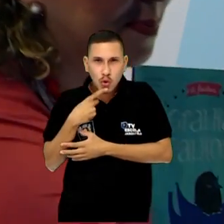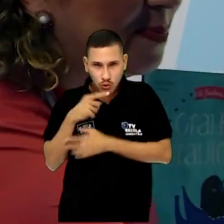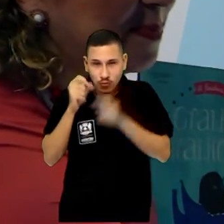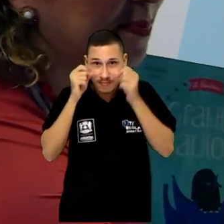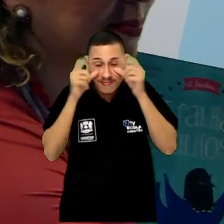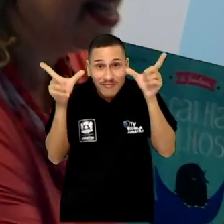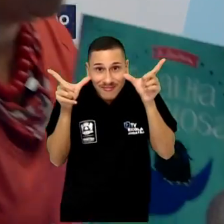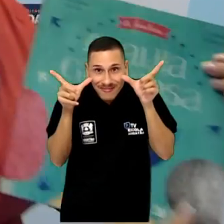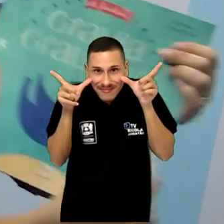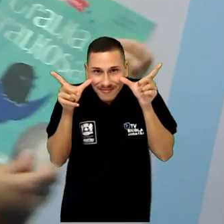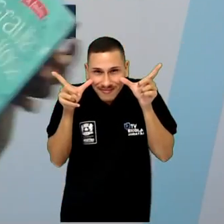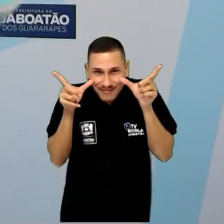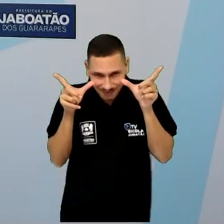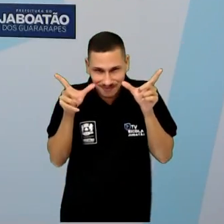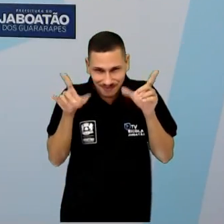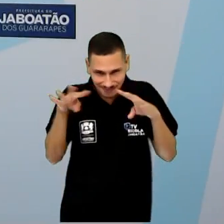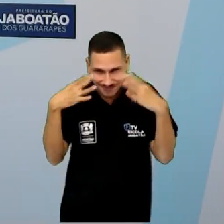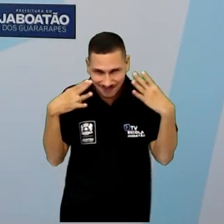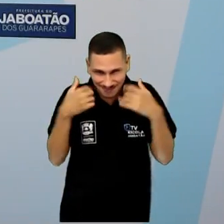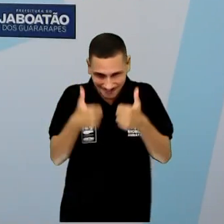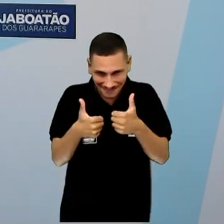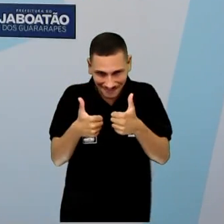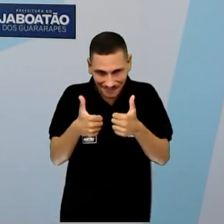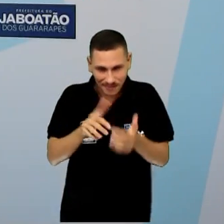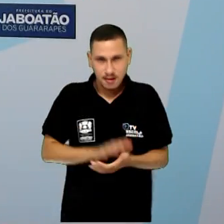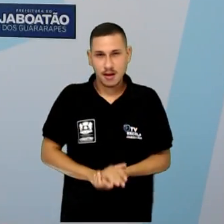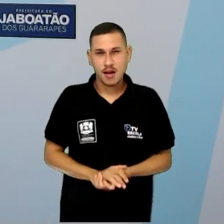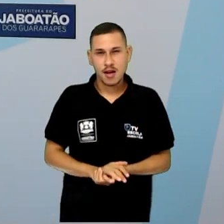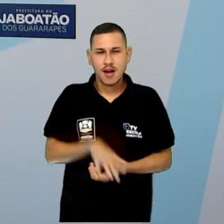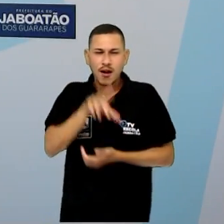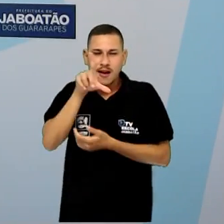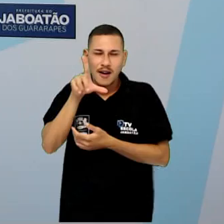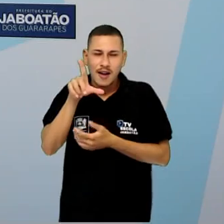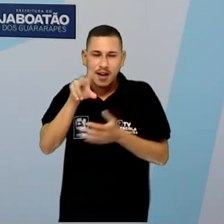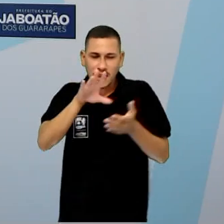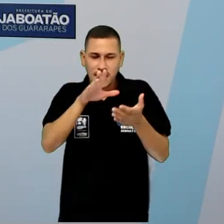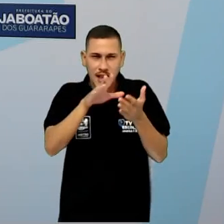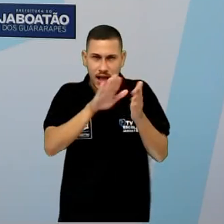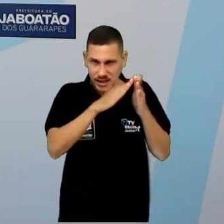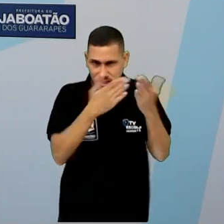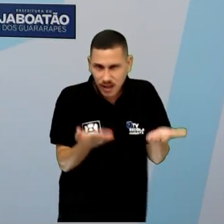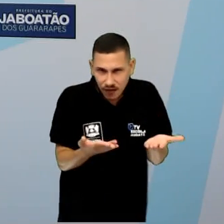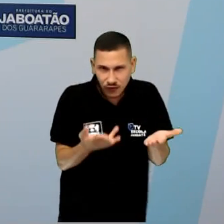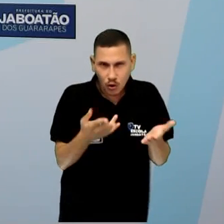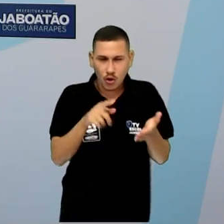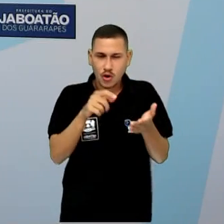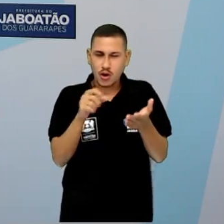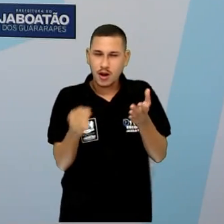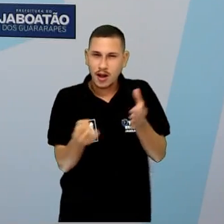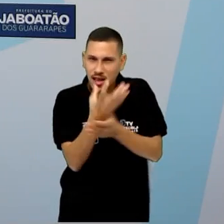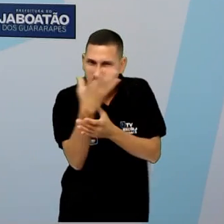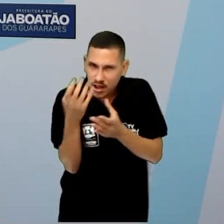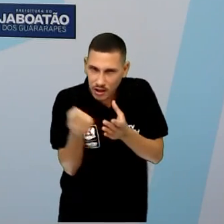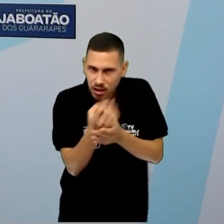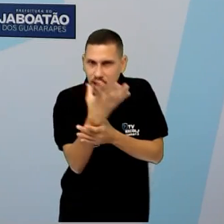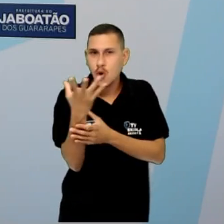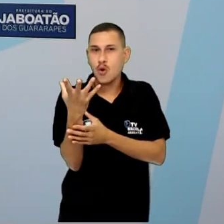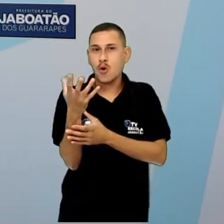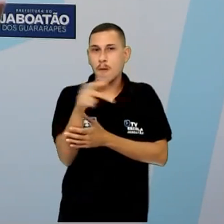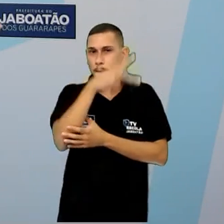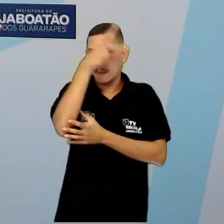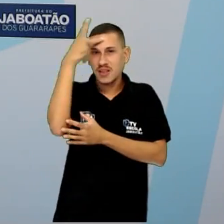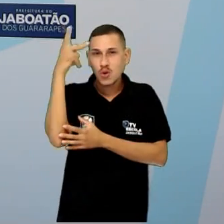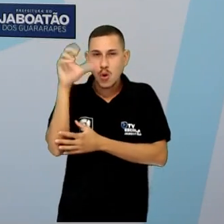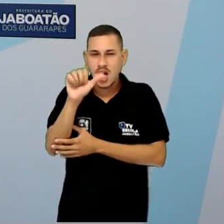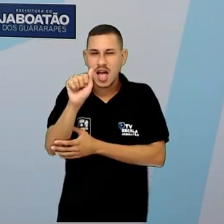só. A Gralha Gralhosa é um livro que foi escrito por uma pessoa muito querida, Ana Carolina Lemos, que é